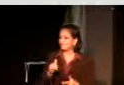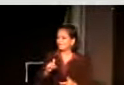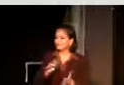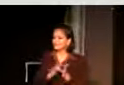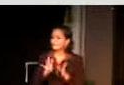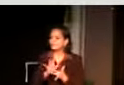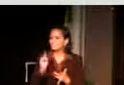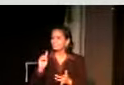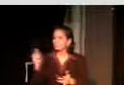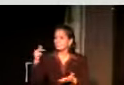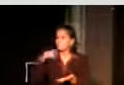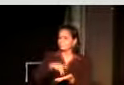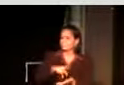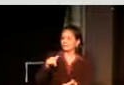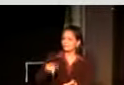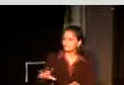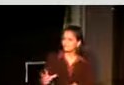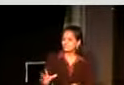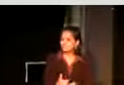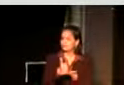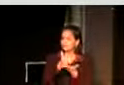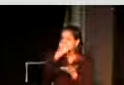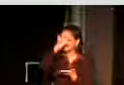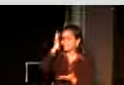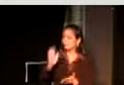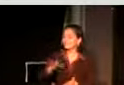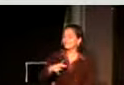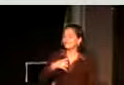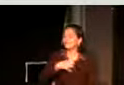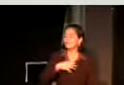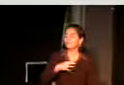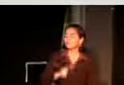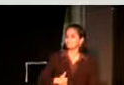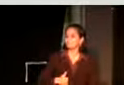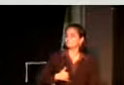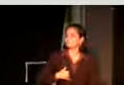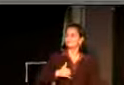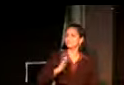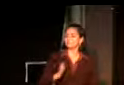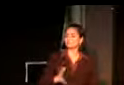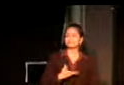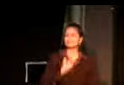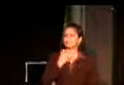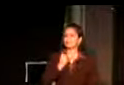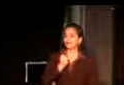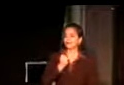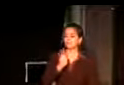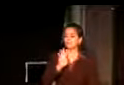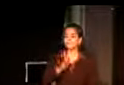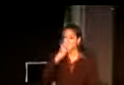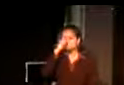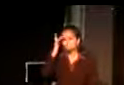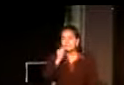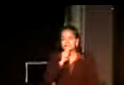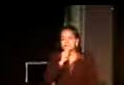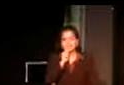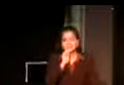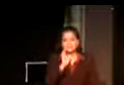mas pecadores ao arrependimento agora queridos pensem comigo um